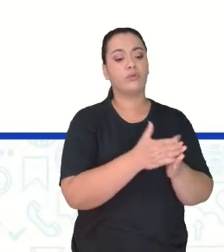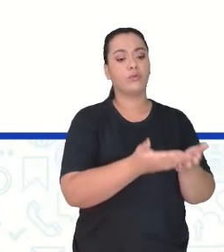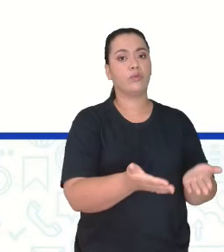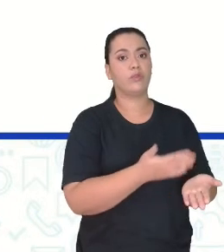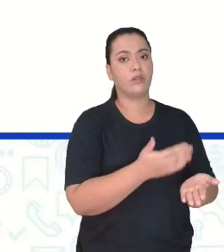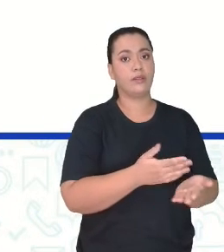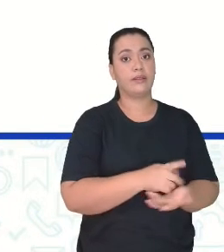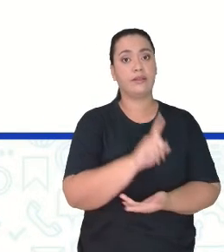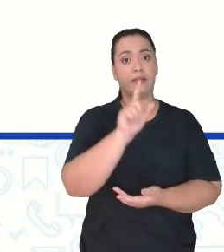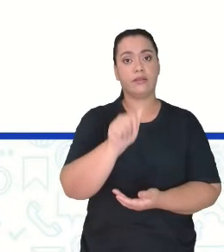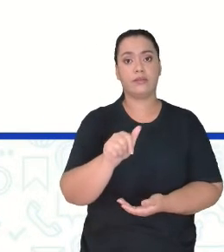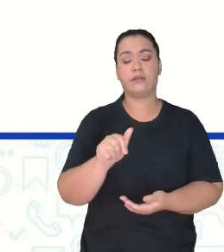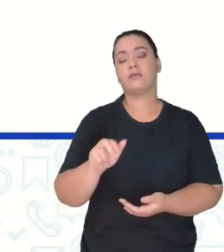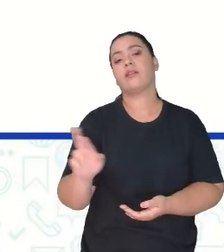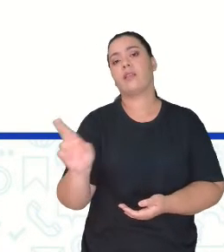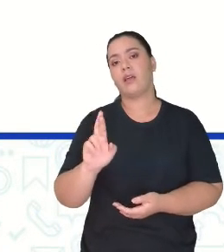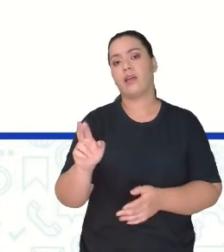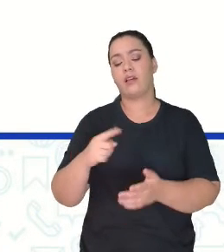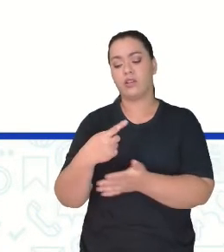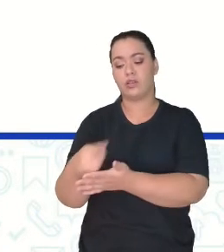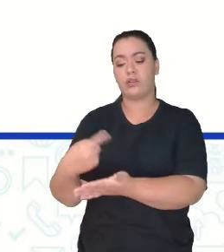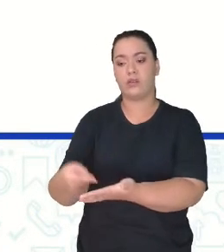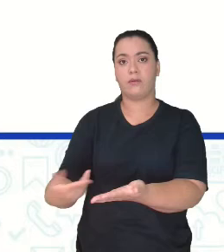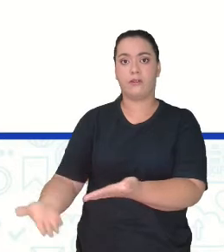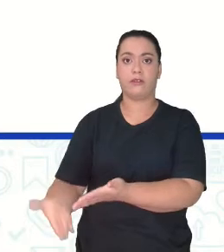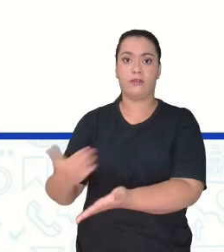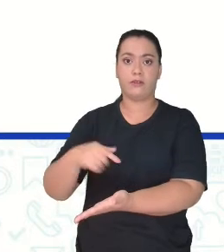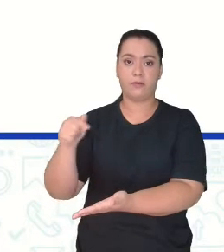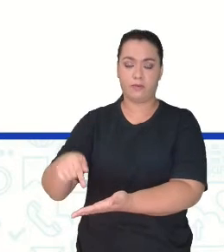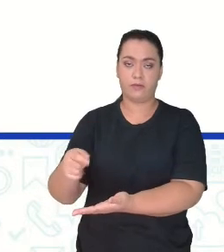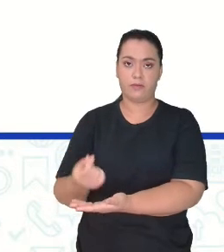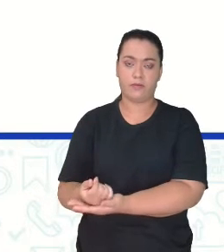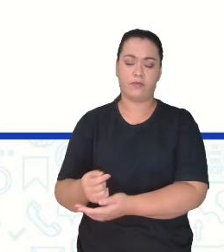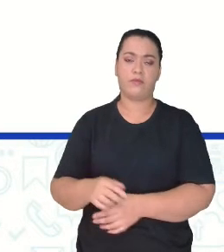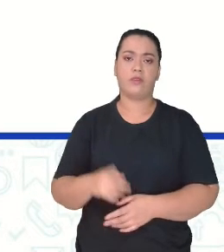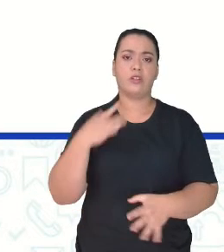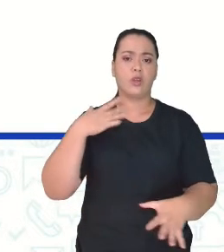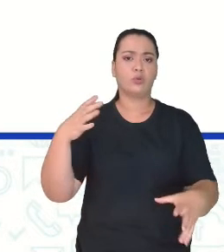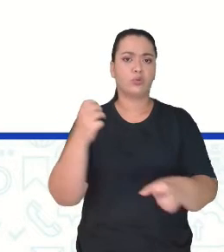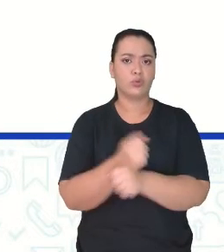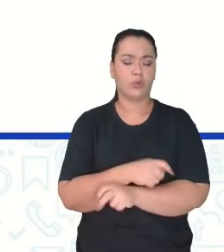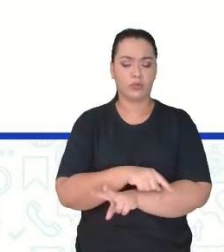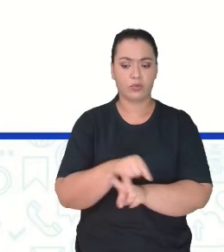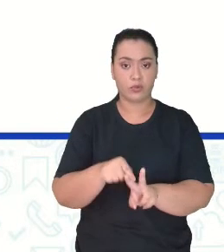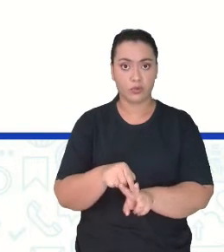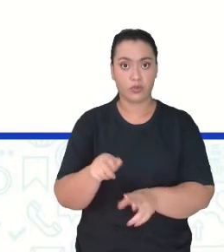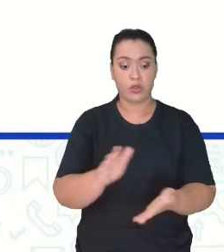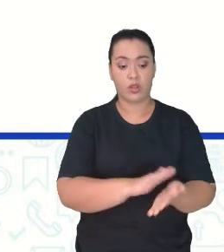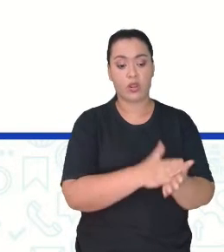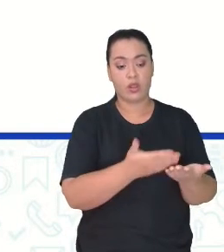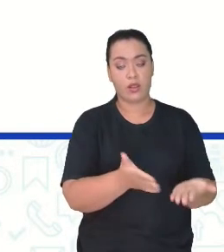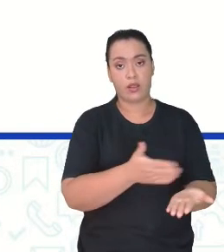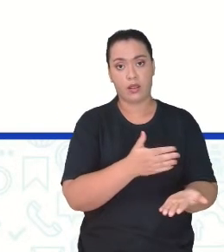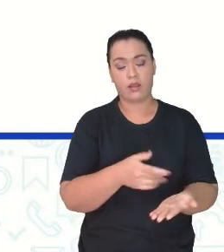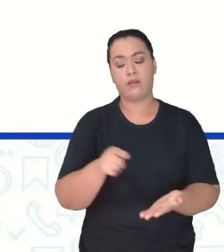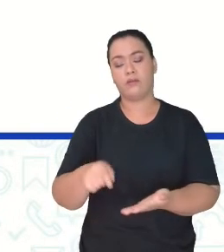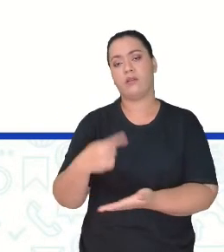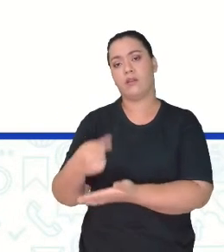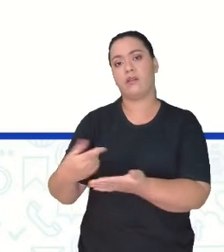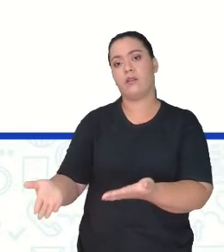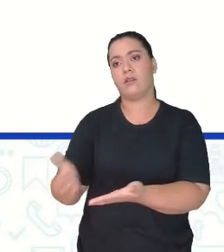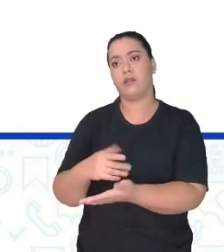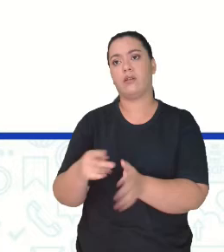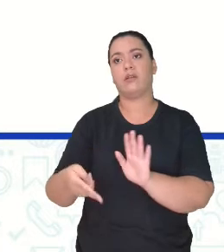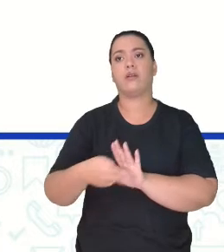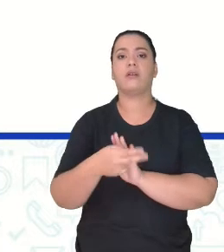é o valor do caderno. Se eu somo esses dois valores, dá como resultado 68. E note que